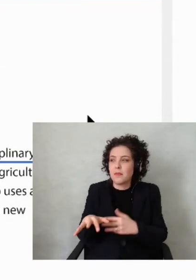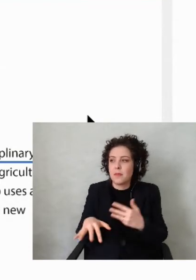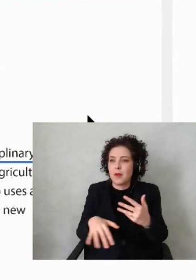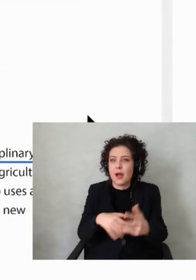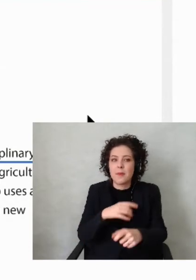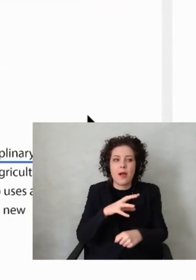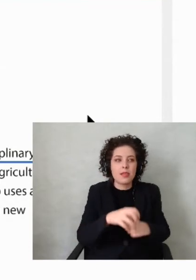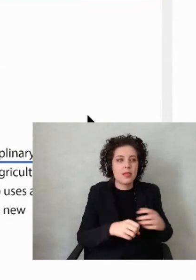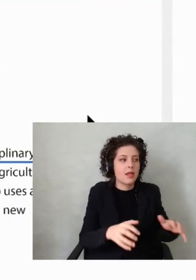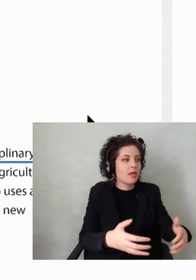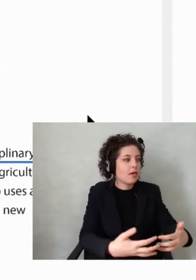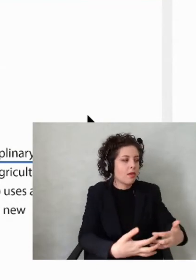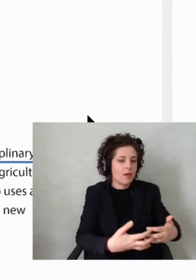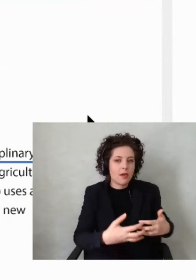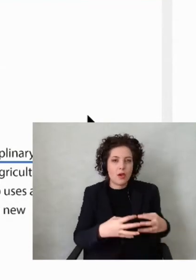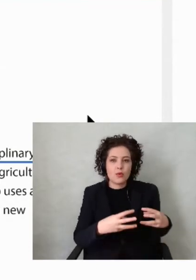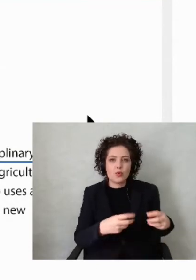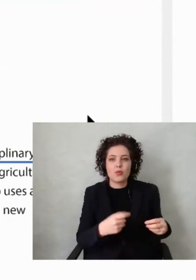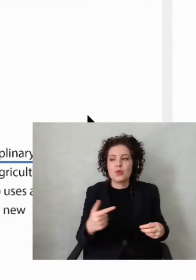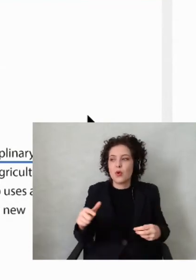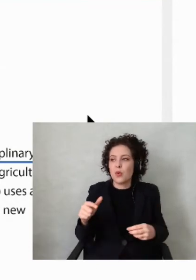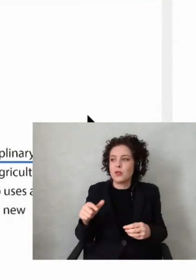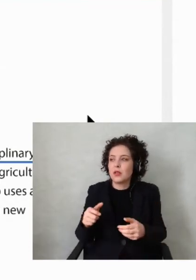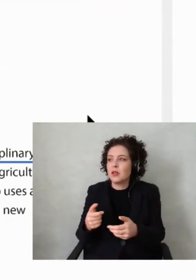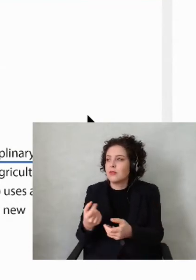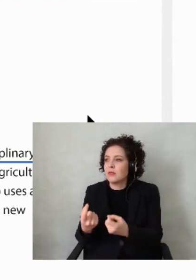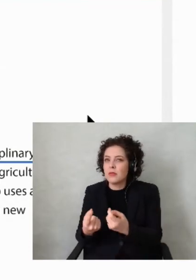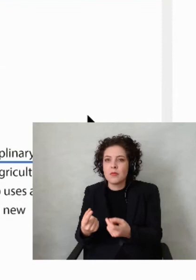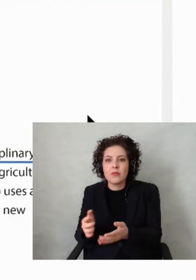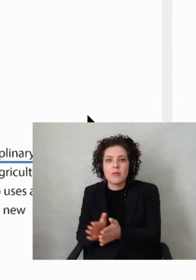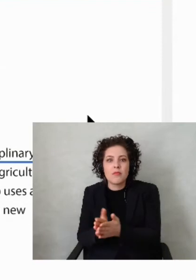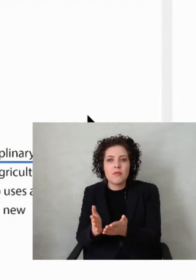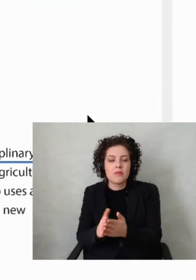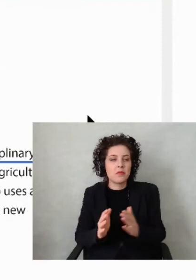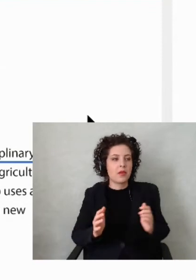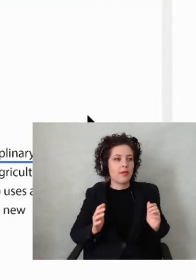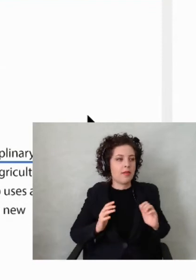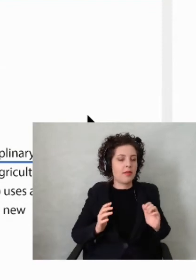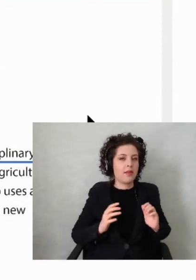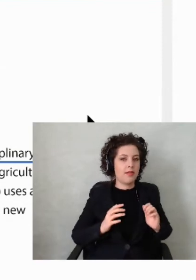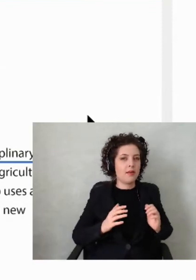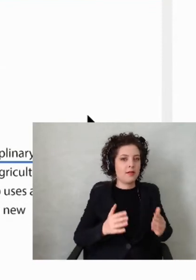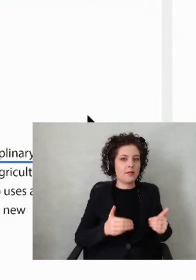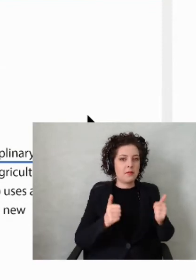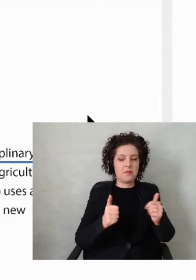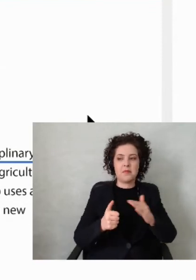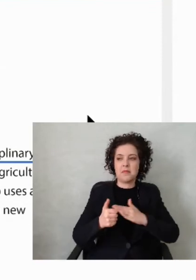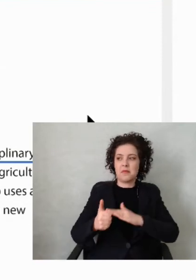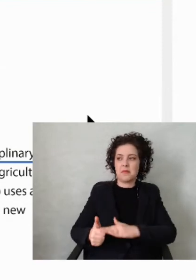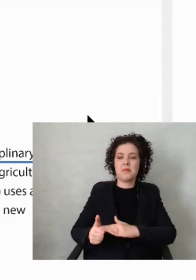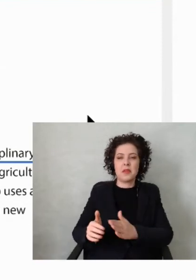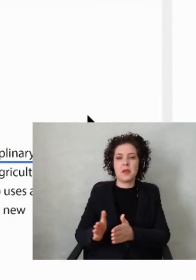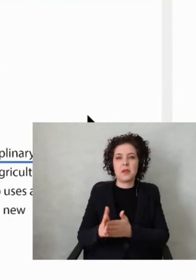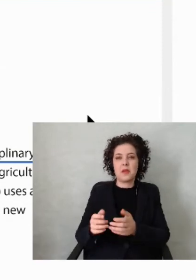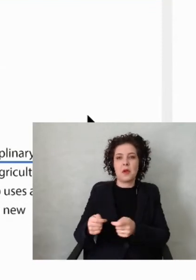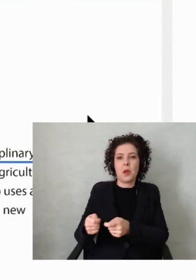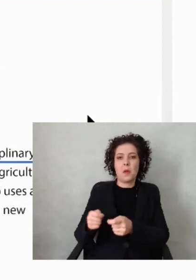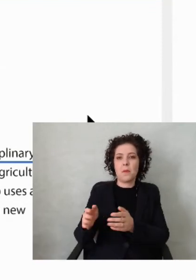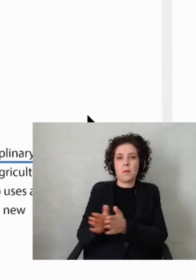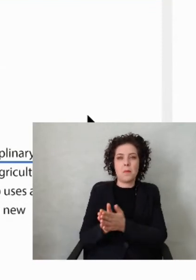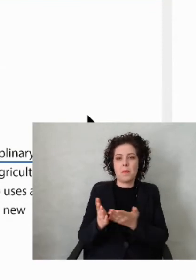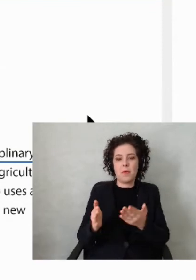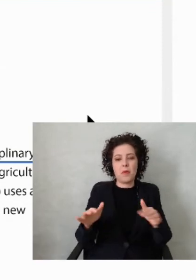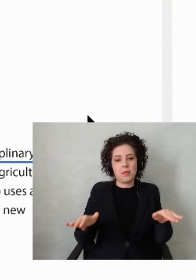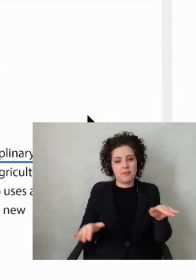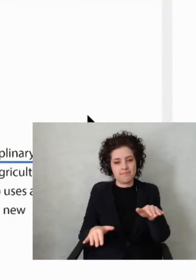momento, acabou priorizando os países mais ricos em detrimento de economias mais pobres. Então, não há dúvida que